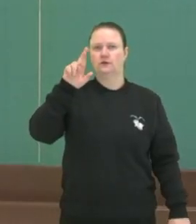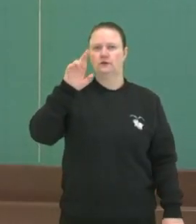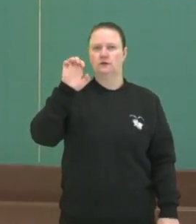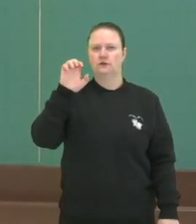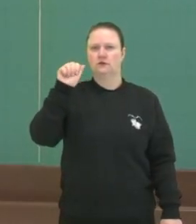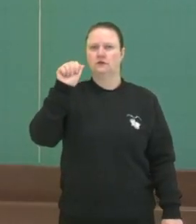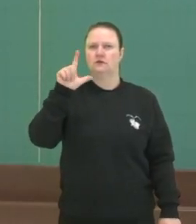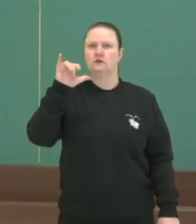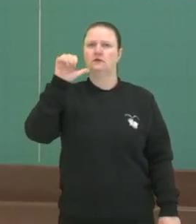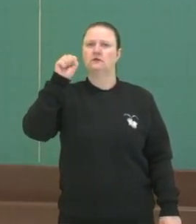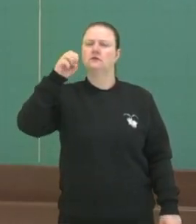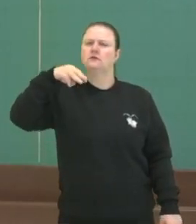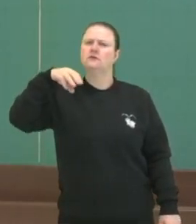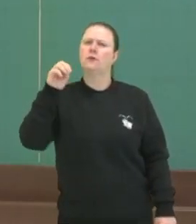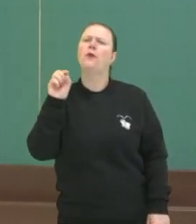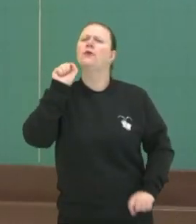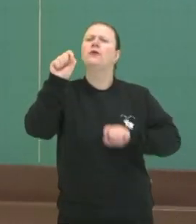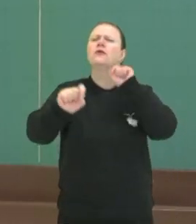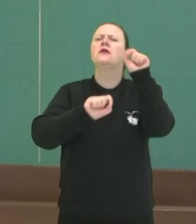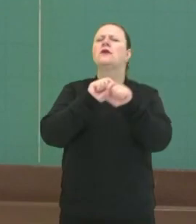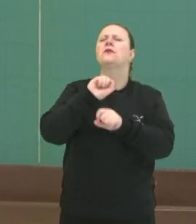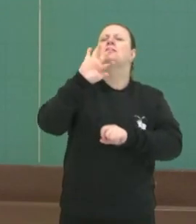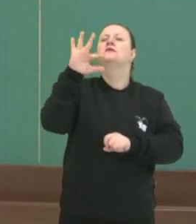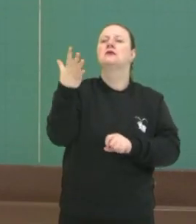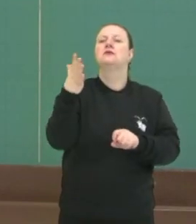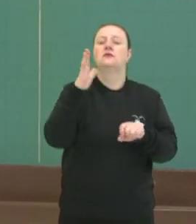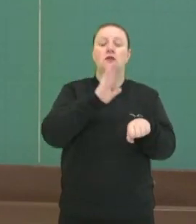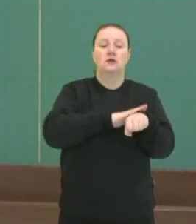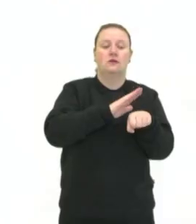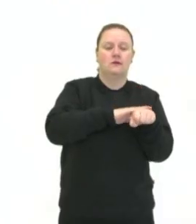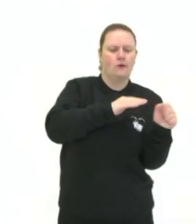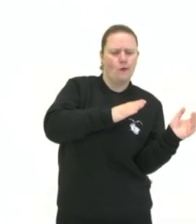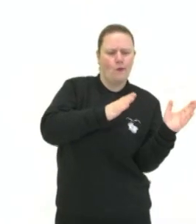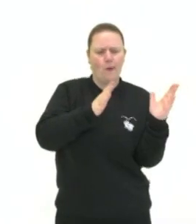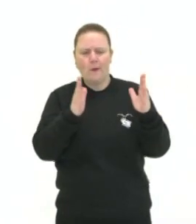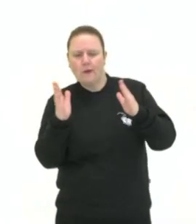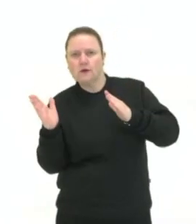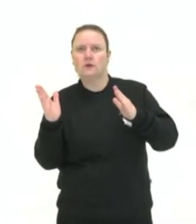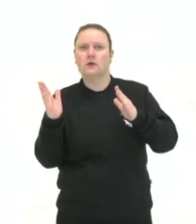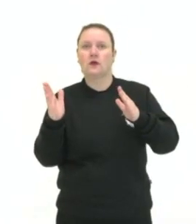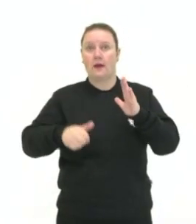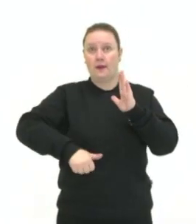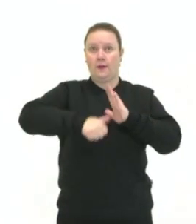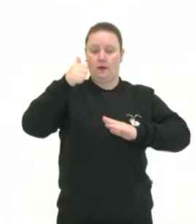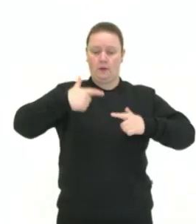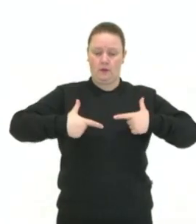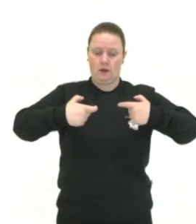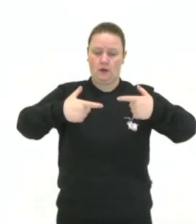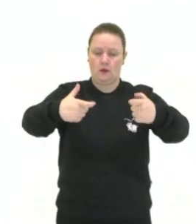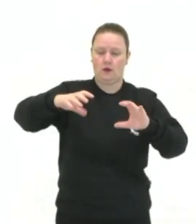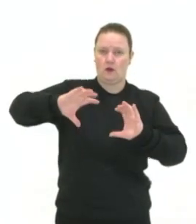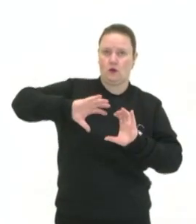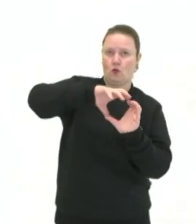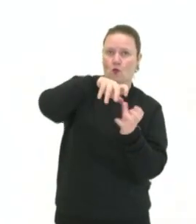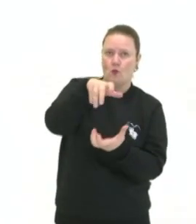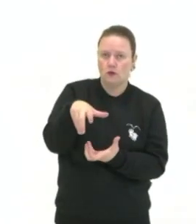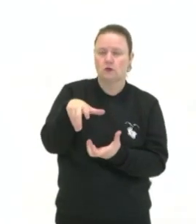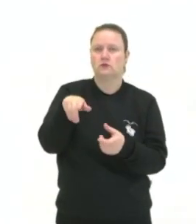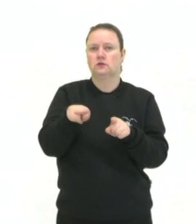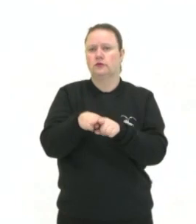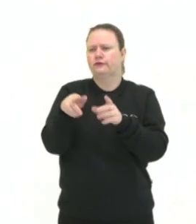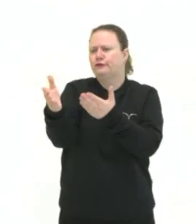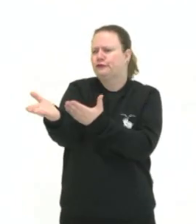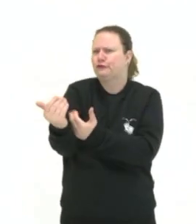Na época que está quase surgindo o surrealismo. Nós temos a Primeira Guerra Mundial. Os jovens eram intimados a servir a sua pátria no campo de batalha. Alguns